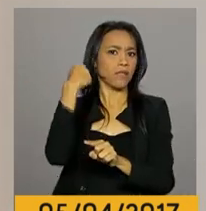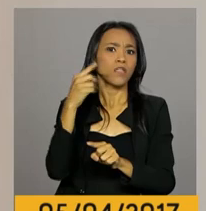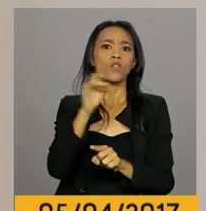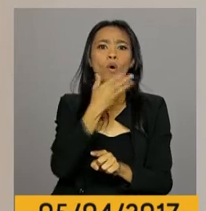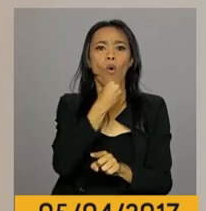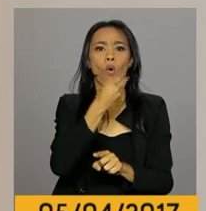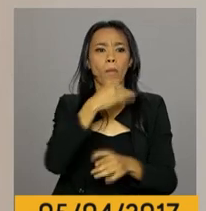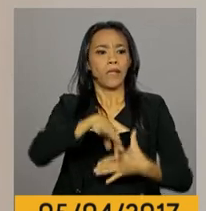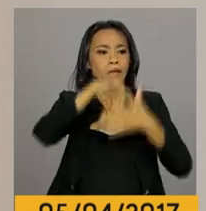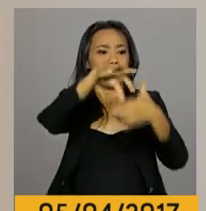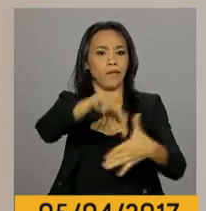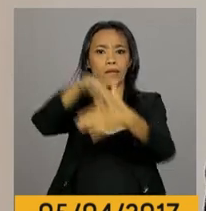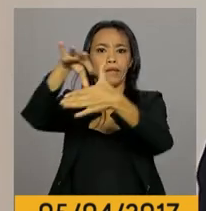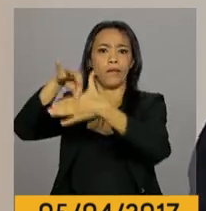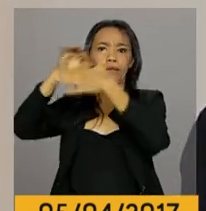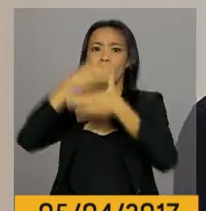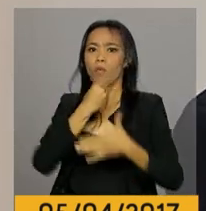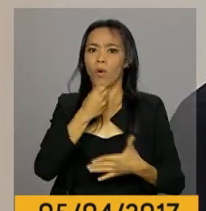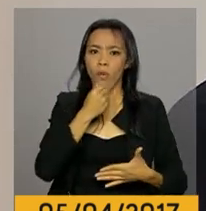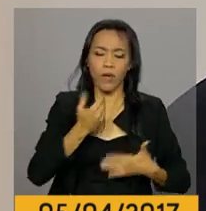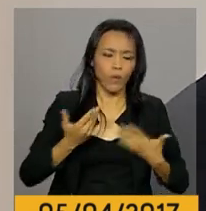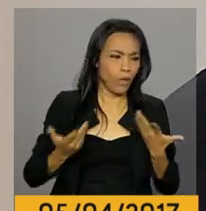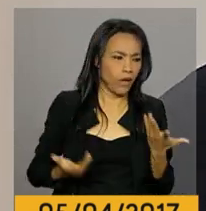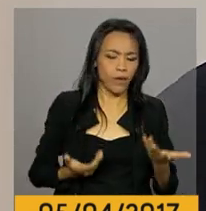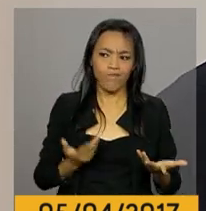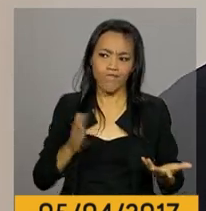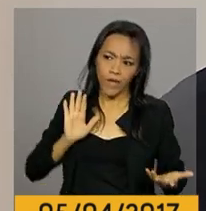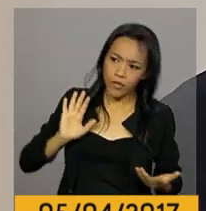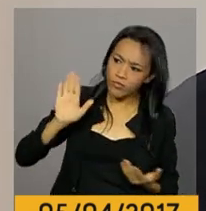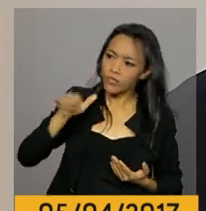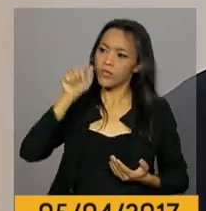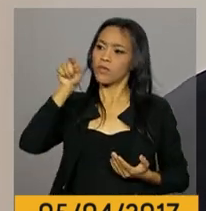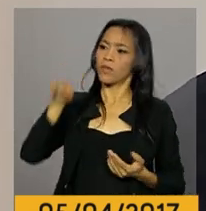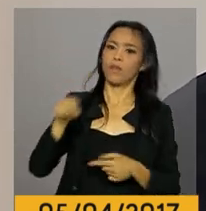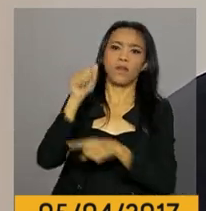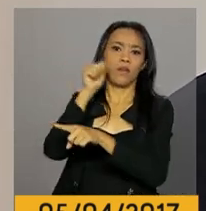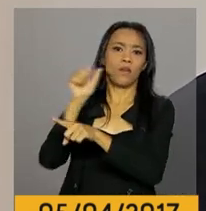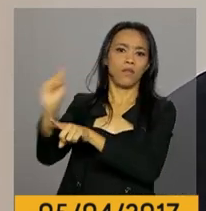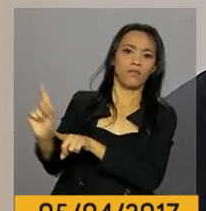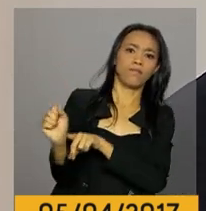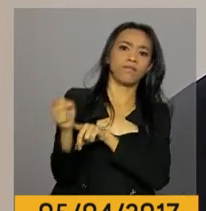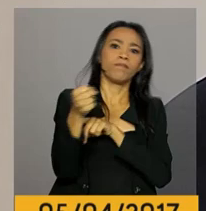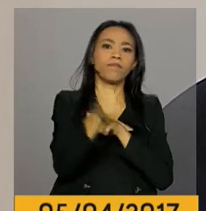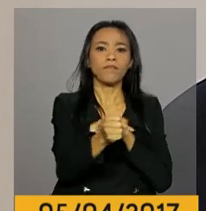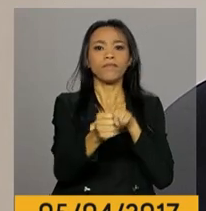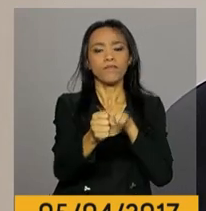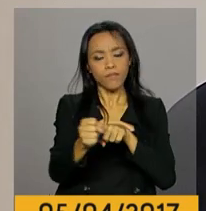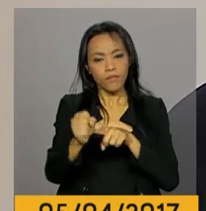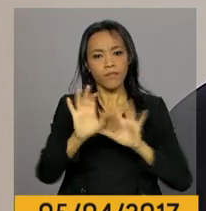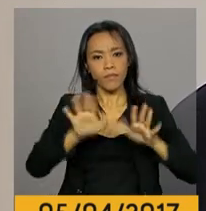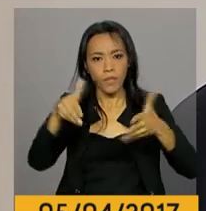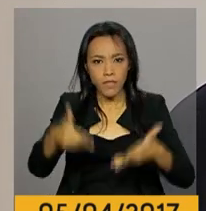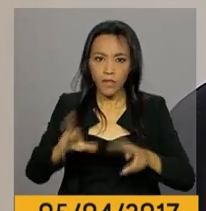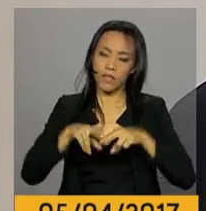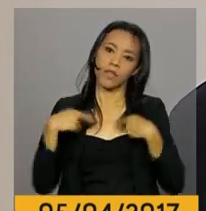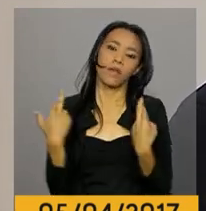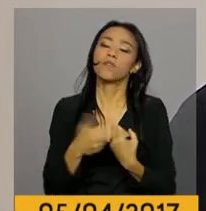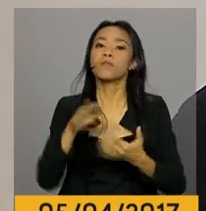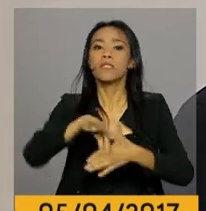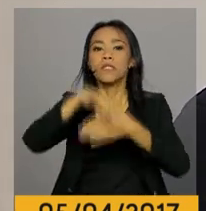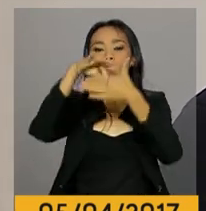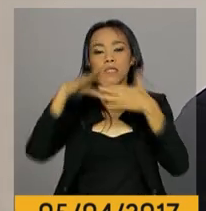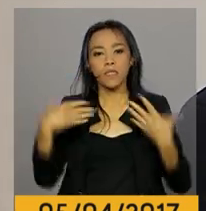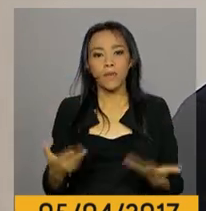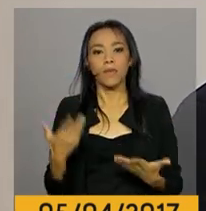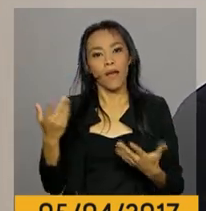líderes eram homens e eu eh chamei ou designei uma deputada para participar da reunião de líderes então é quero dar